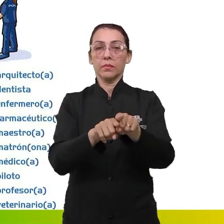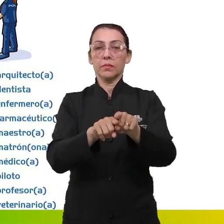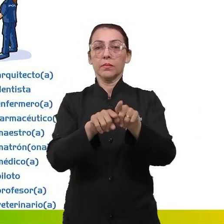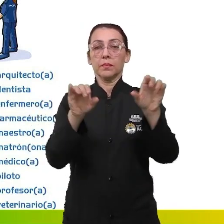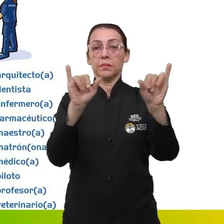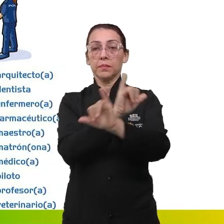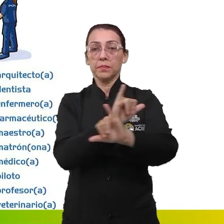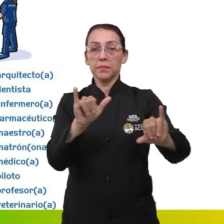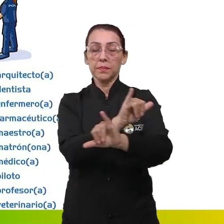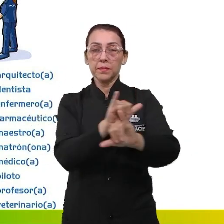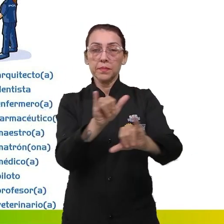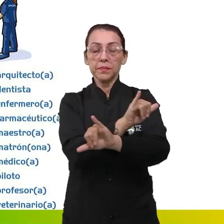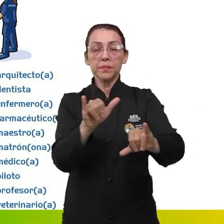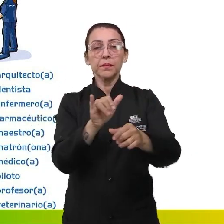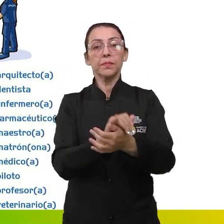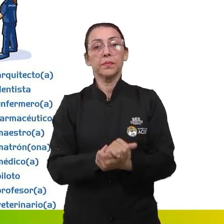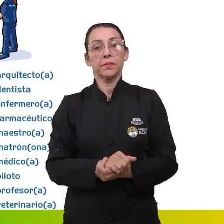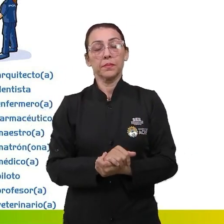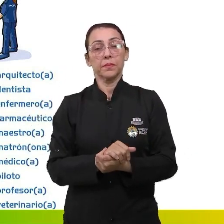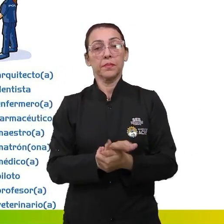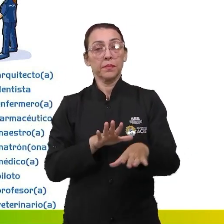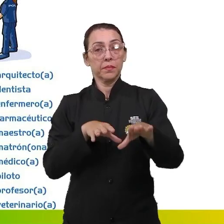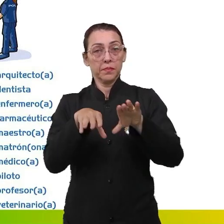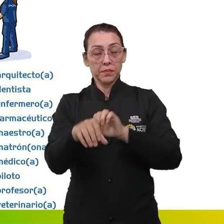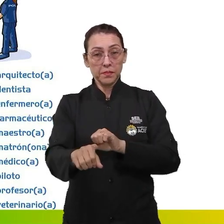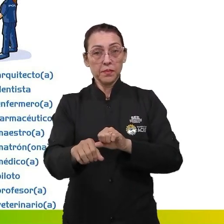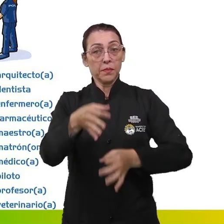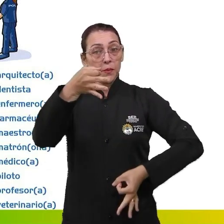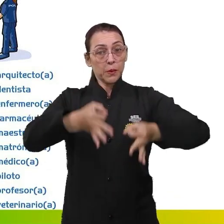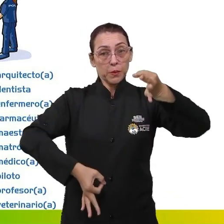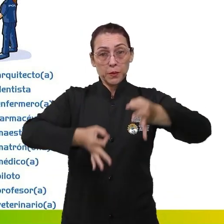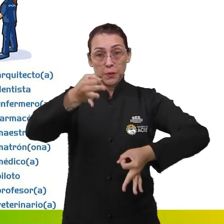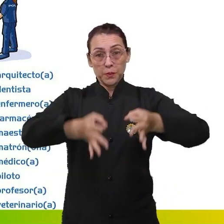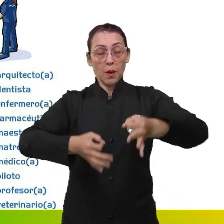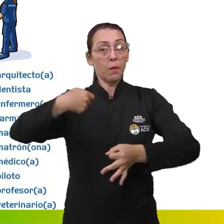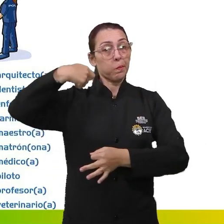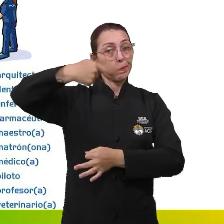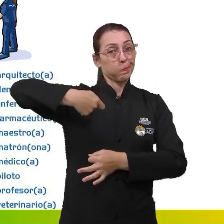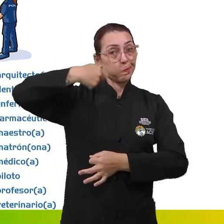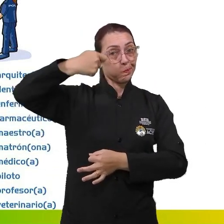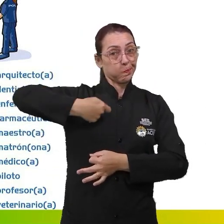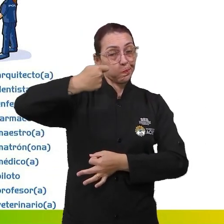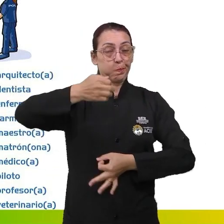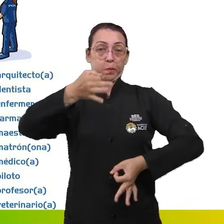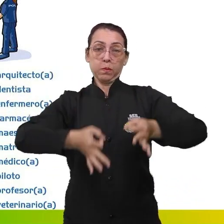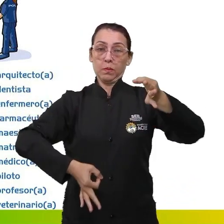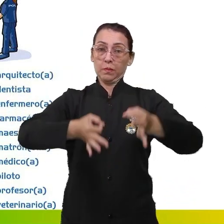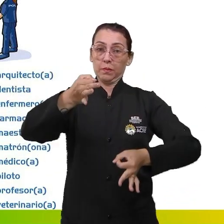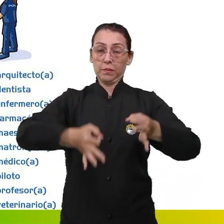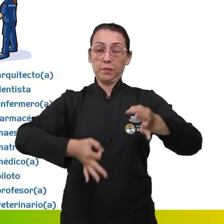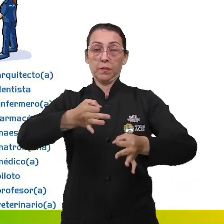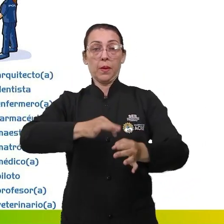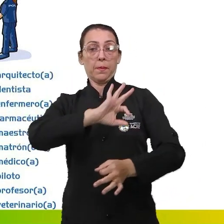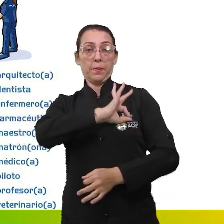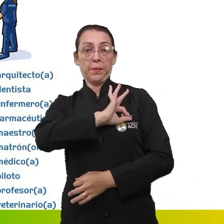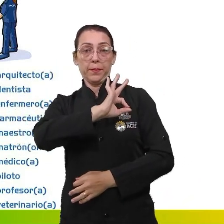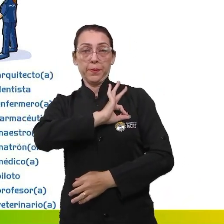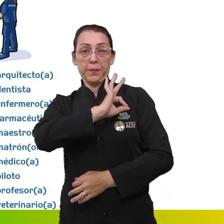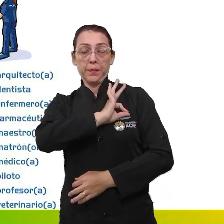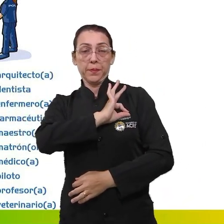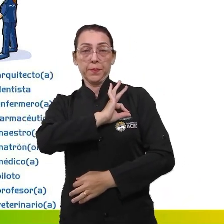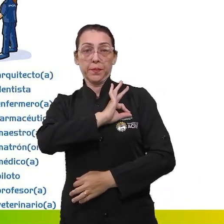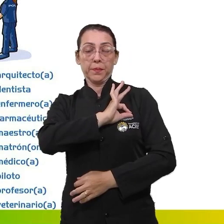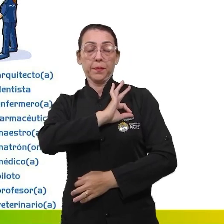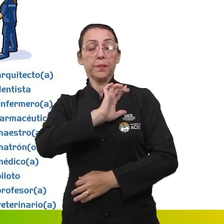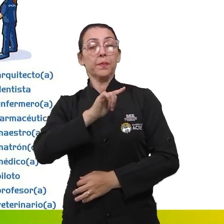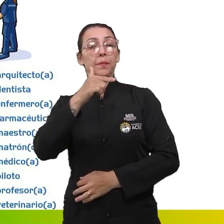notícia. La formação jurídica, aí temos abogado, juez, la policía, né,